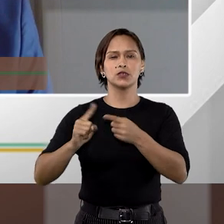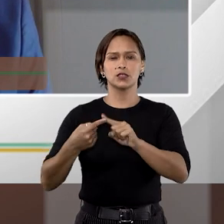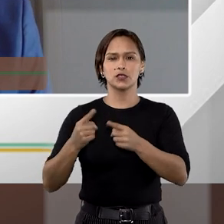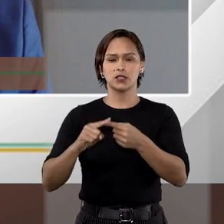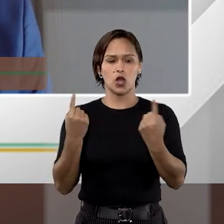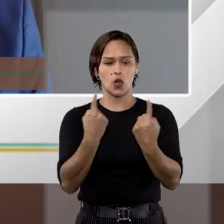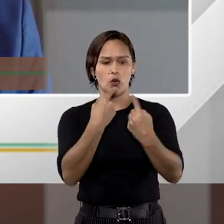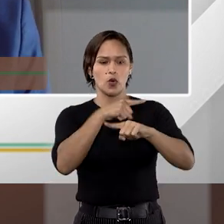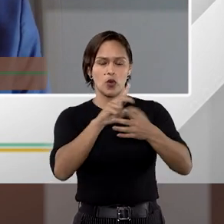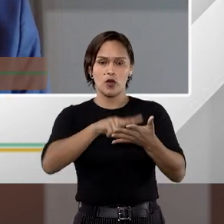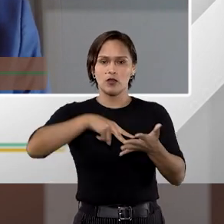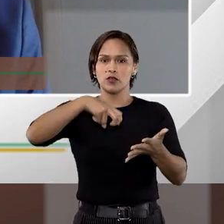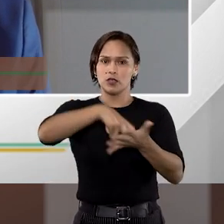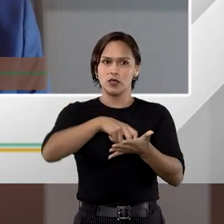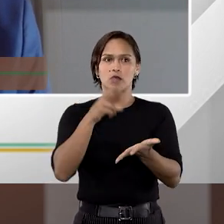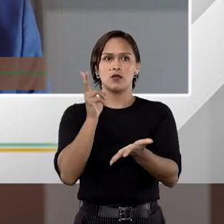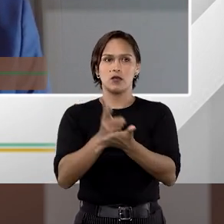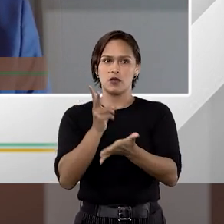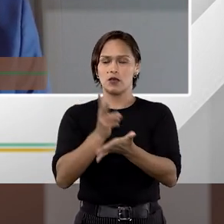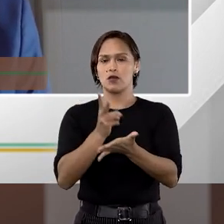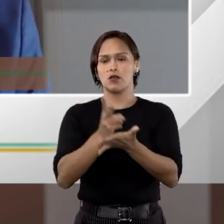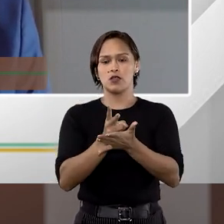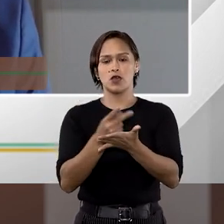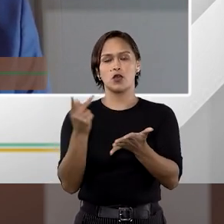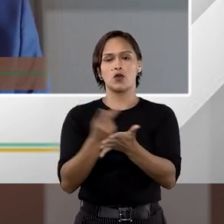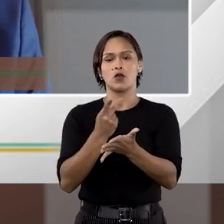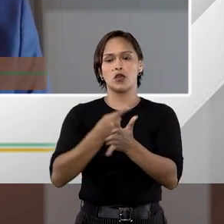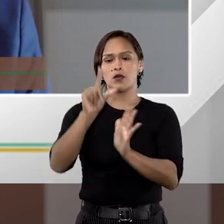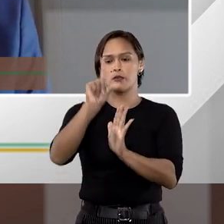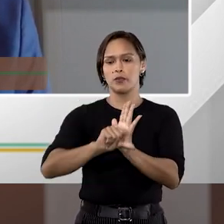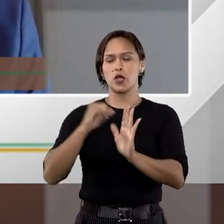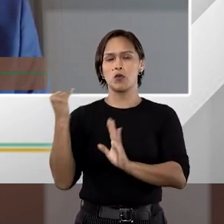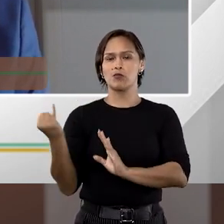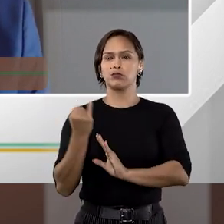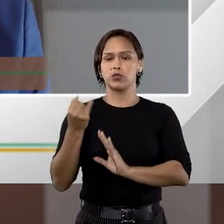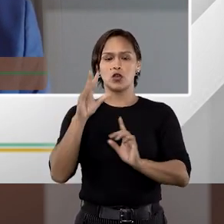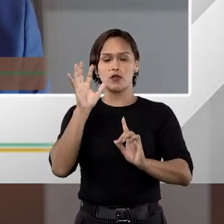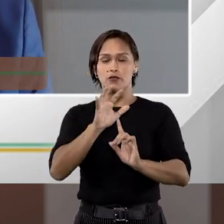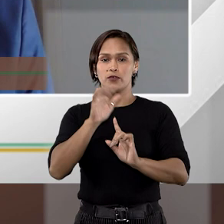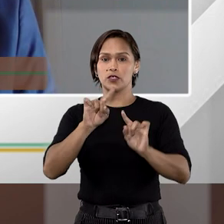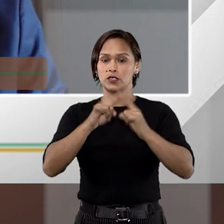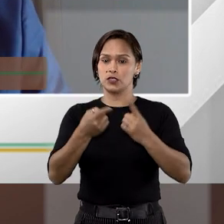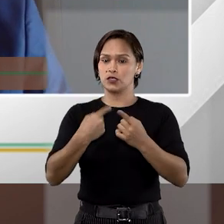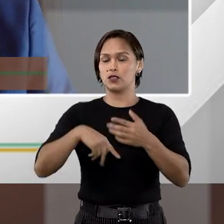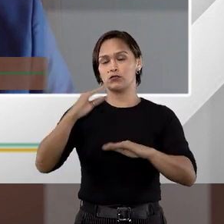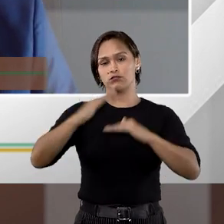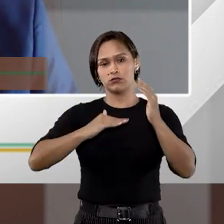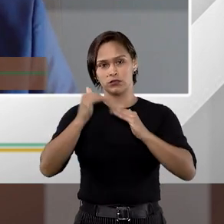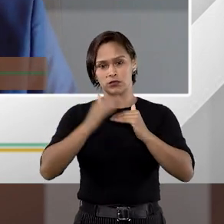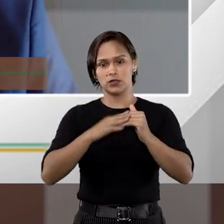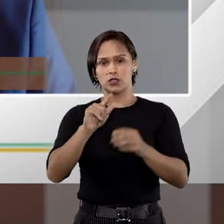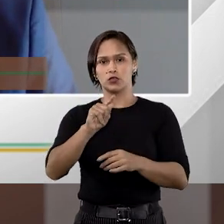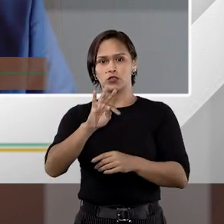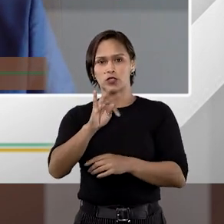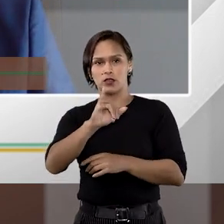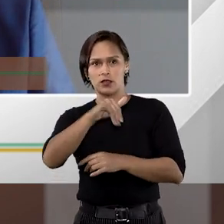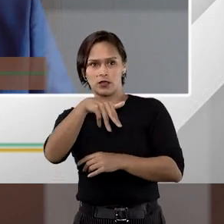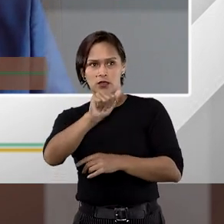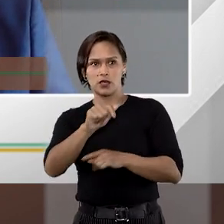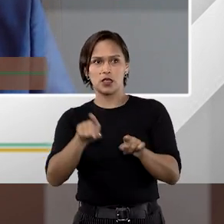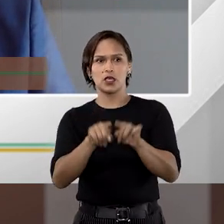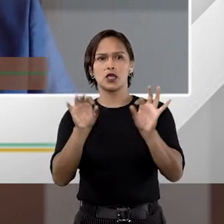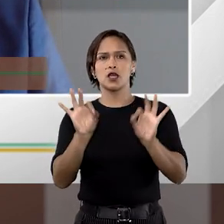de contravenção penal permanece com uma infração de menor potencial ofensivo e portanto é de competência do jecrim